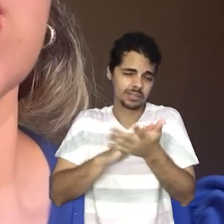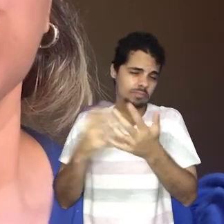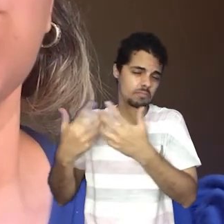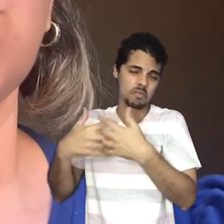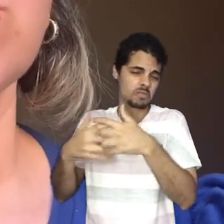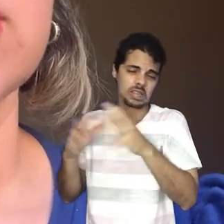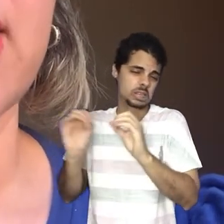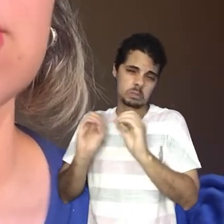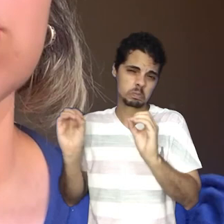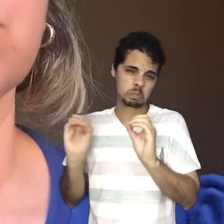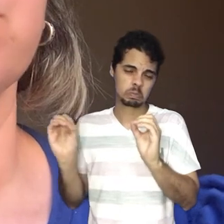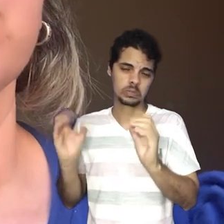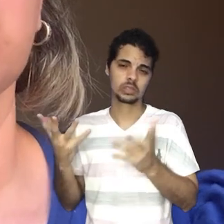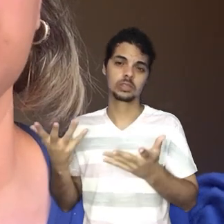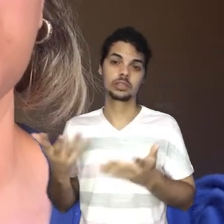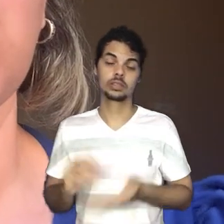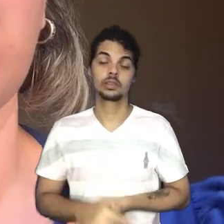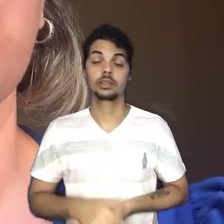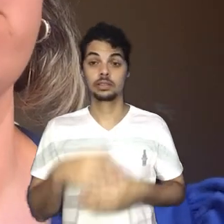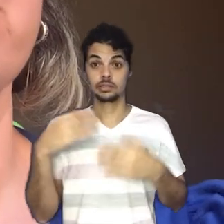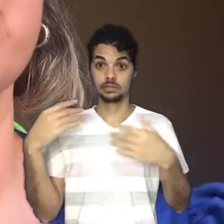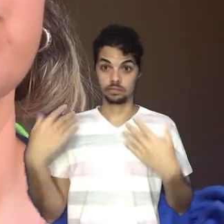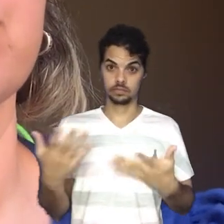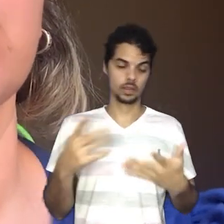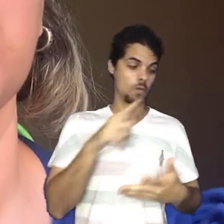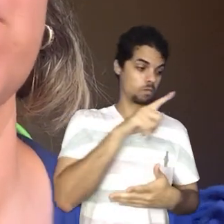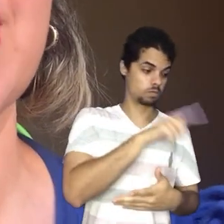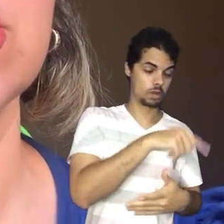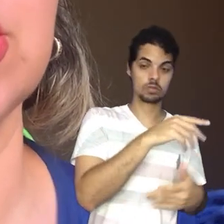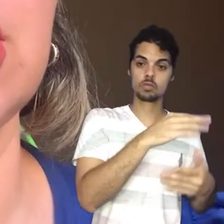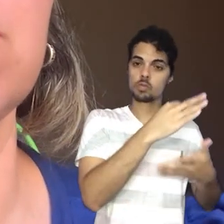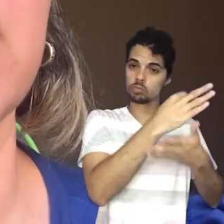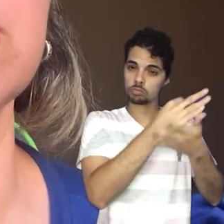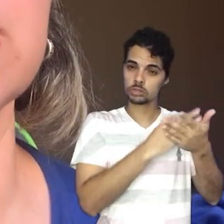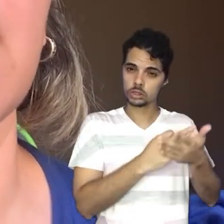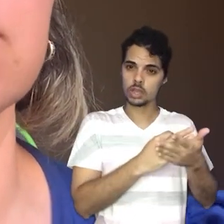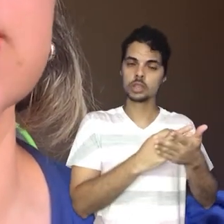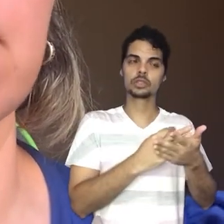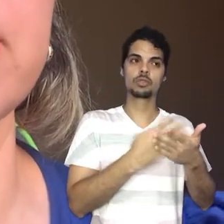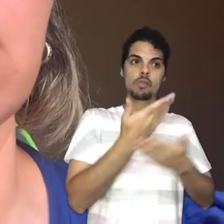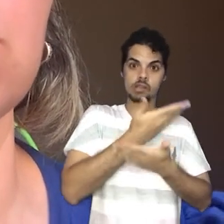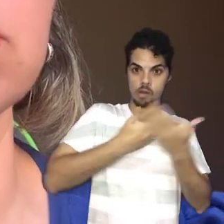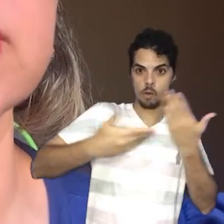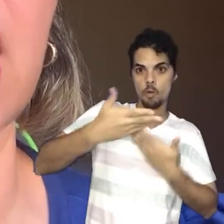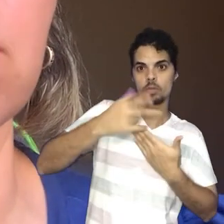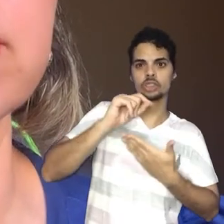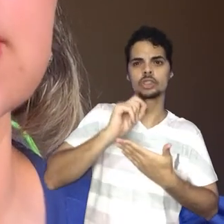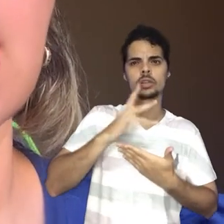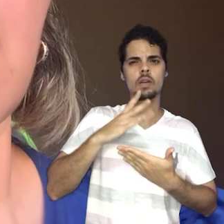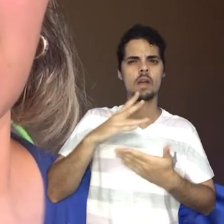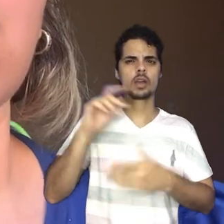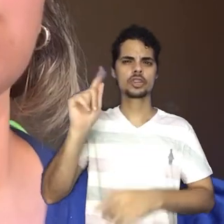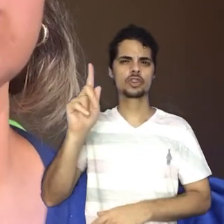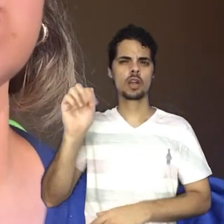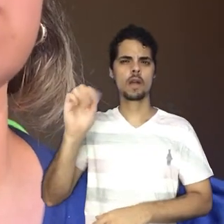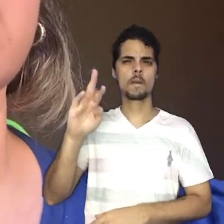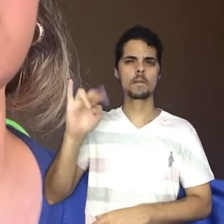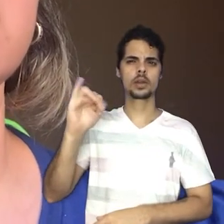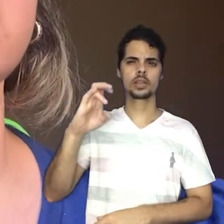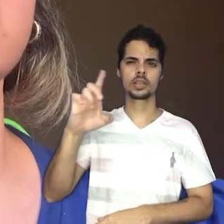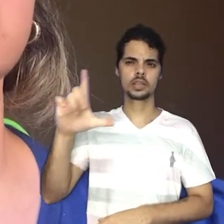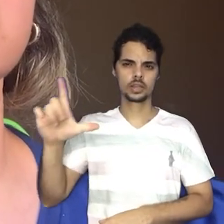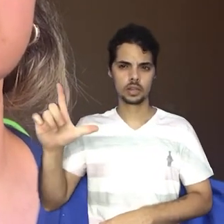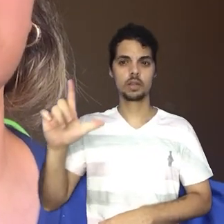independência. O texto, o qual compartilho, é de Carlos Gabriel Gonçalves,